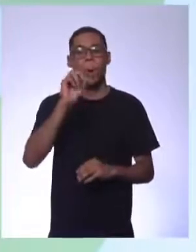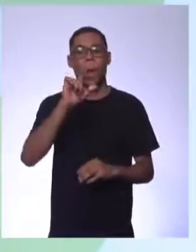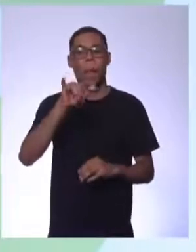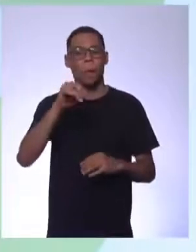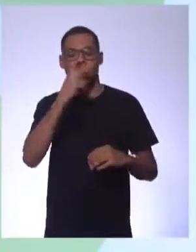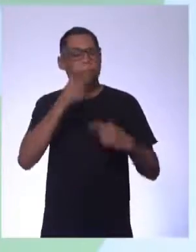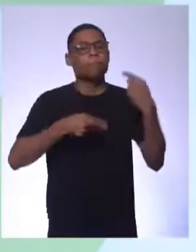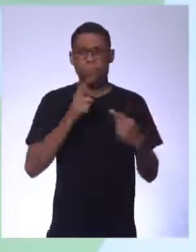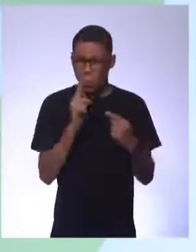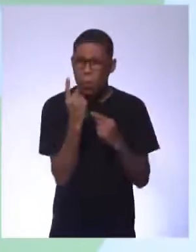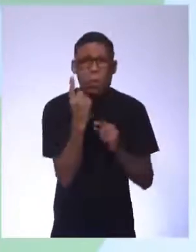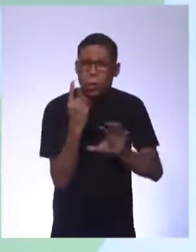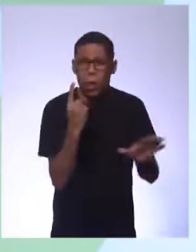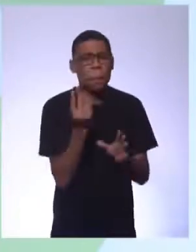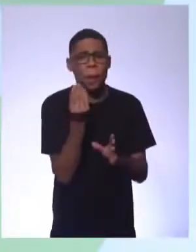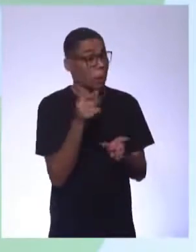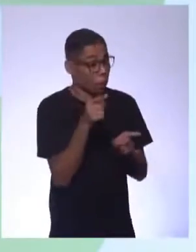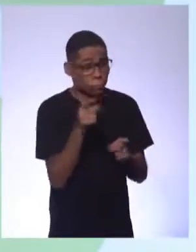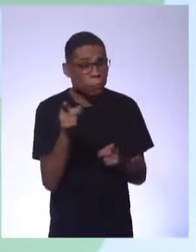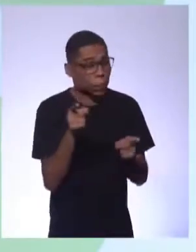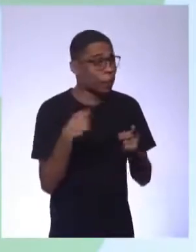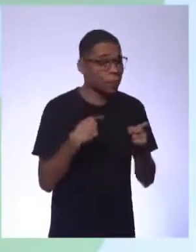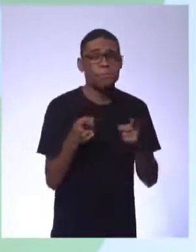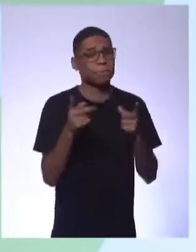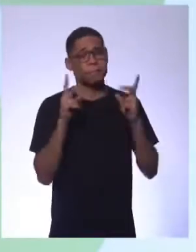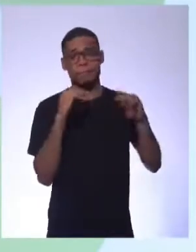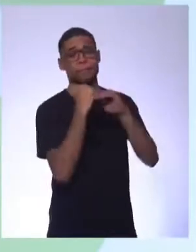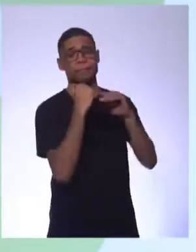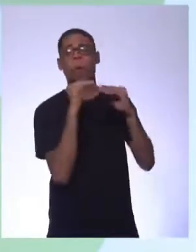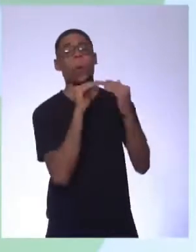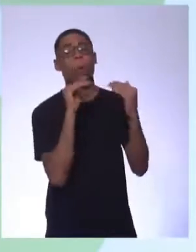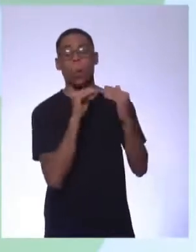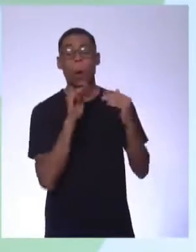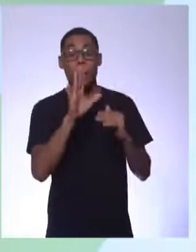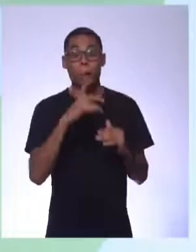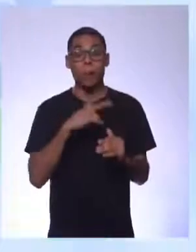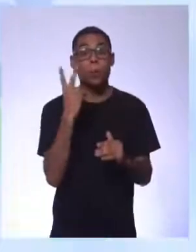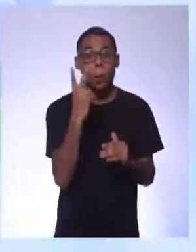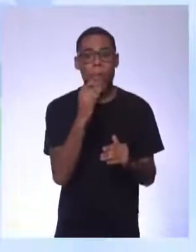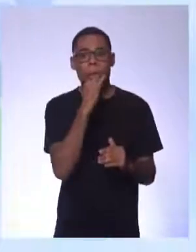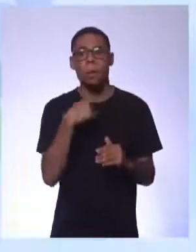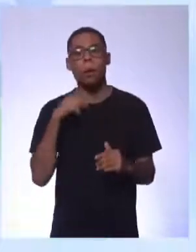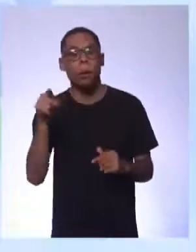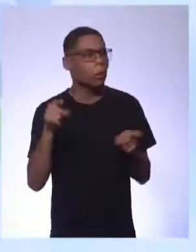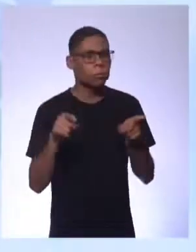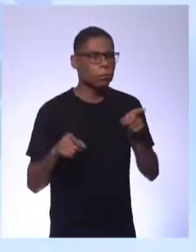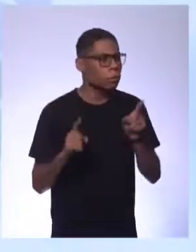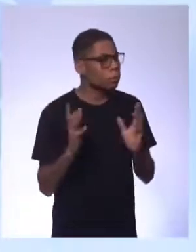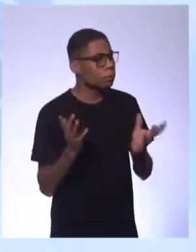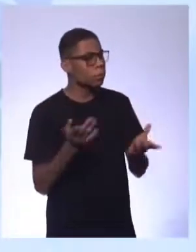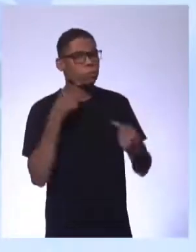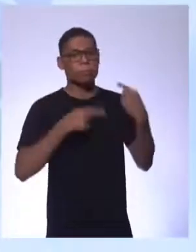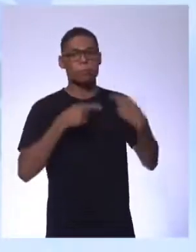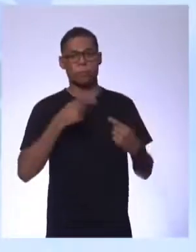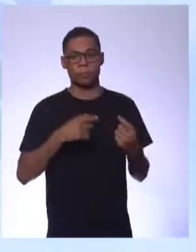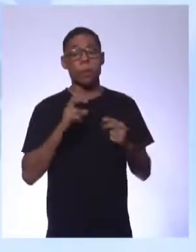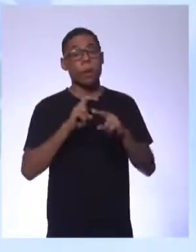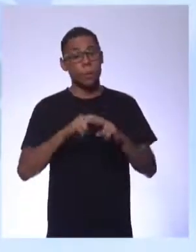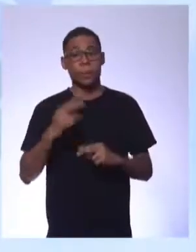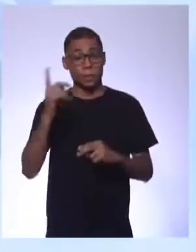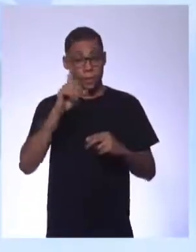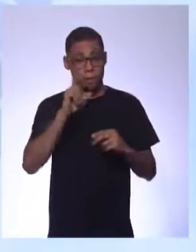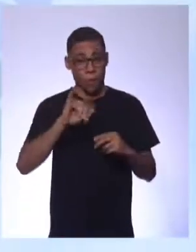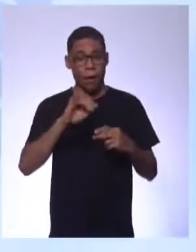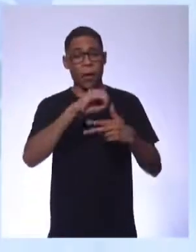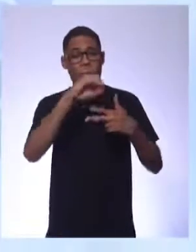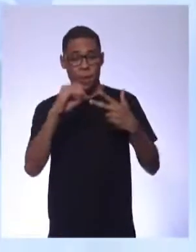bem divergentes mesmo, aí eu tenho uma questão polêmica, como o professor Mauro falou. E é isso que é o que o Enem vai pedir para você no próximo domingo,